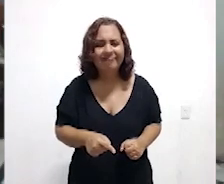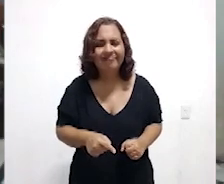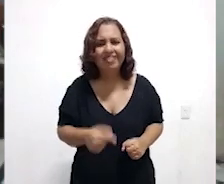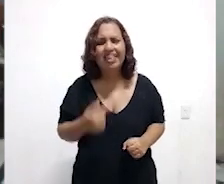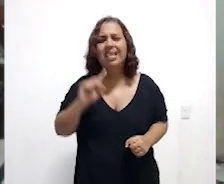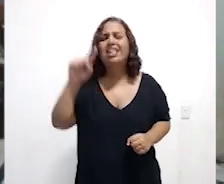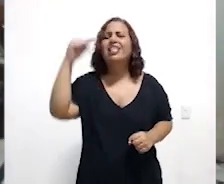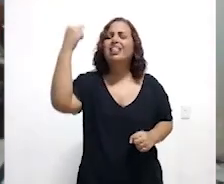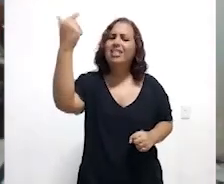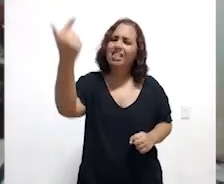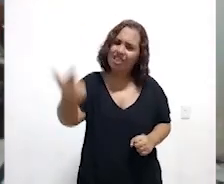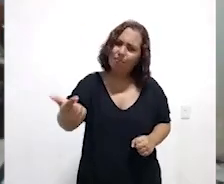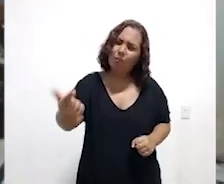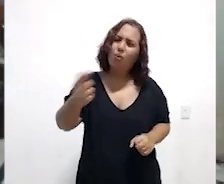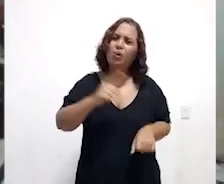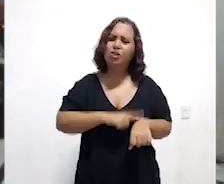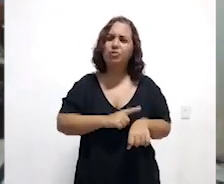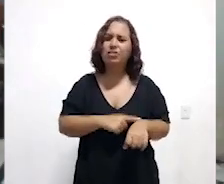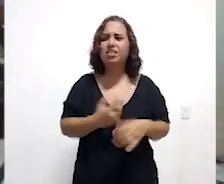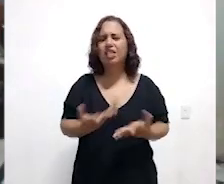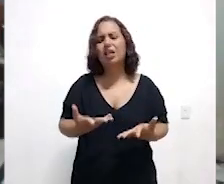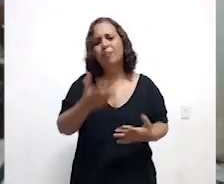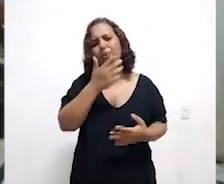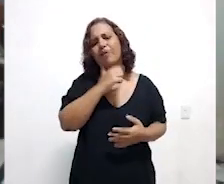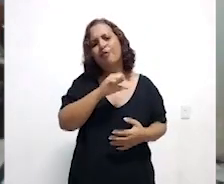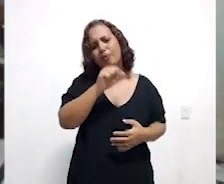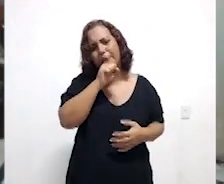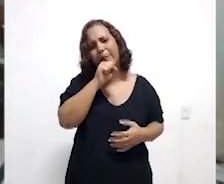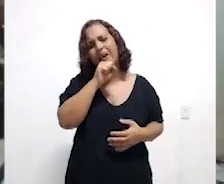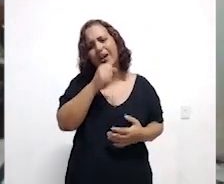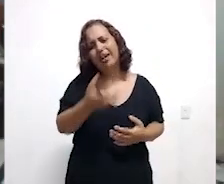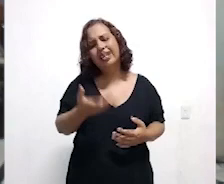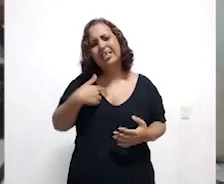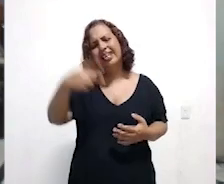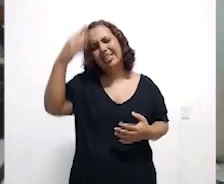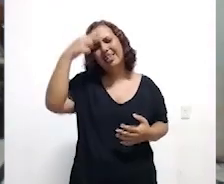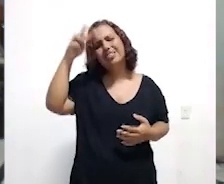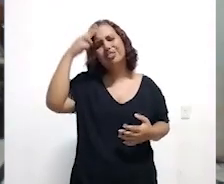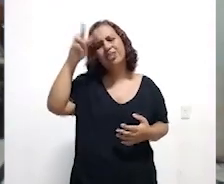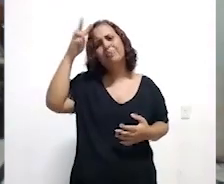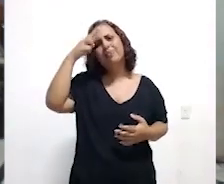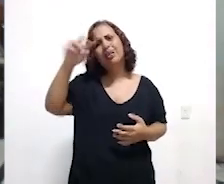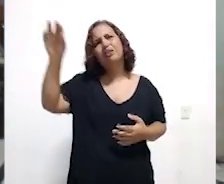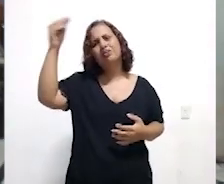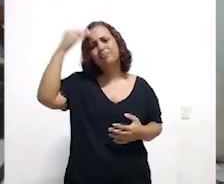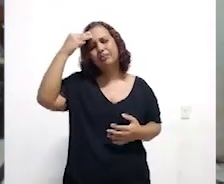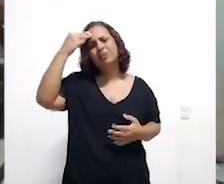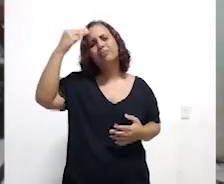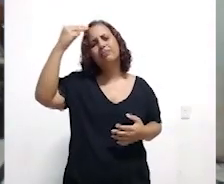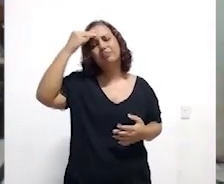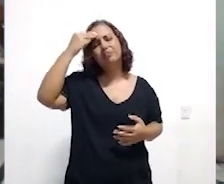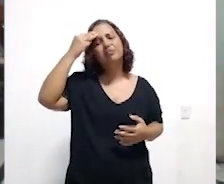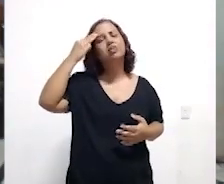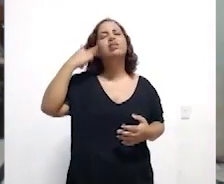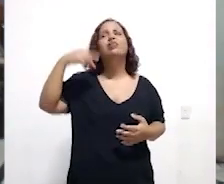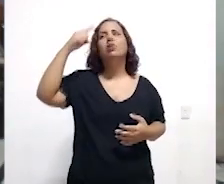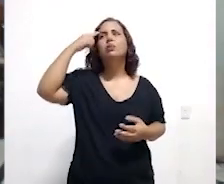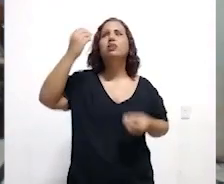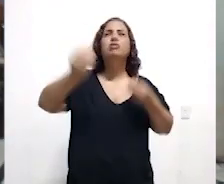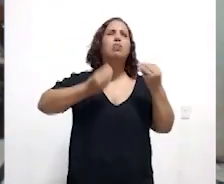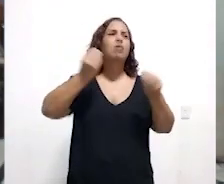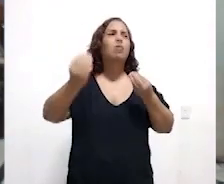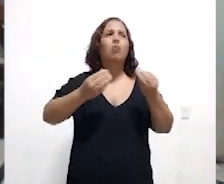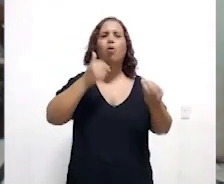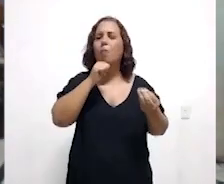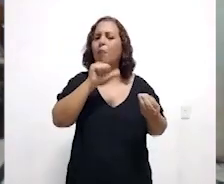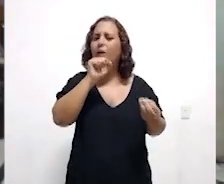Depois de algum tempo, eu fui pai e essas lembranças me vêm à tona porque eu fico, meu Deus, como aquela mãe se sentiu diante